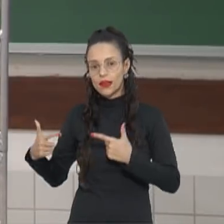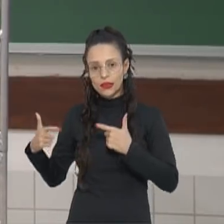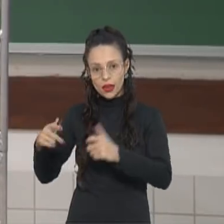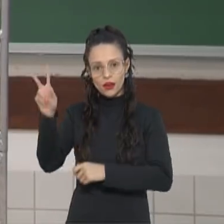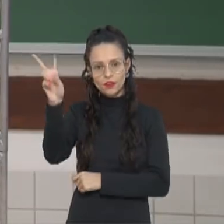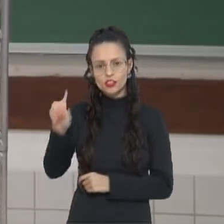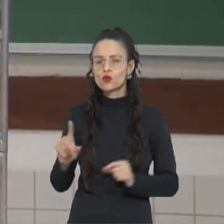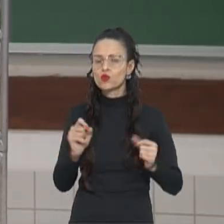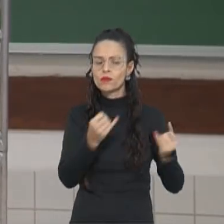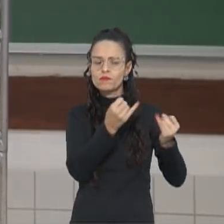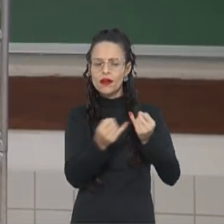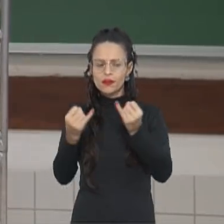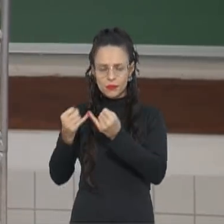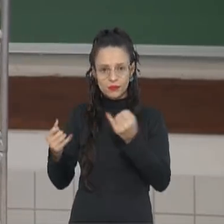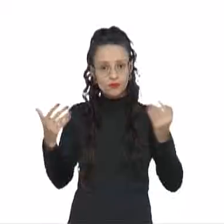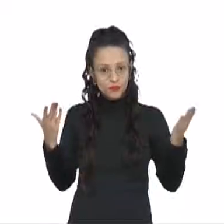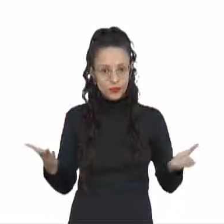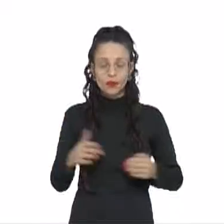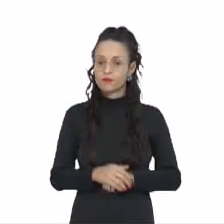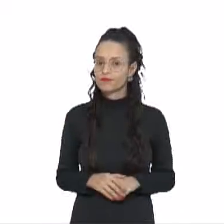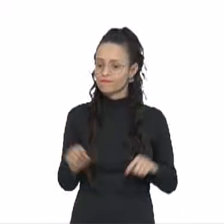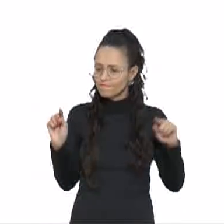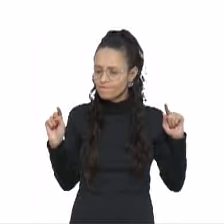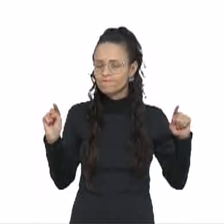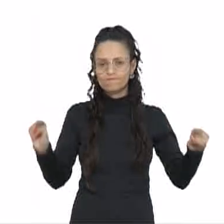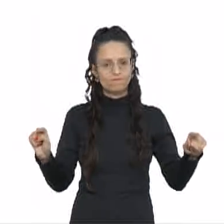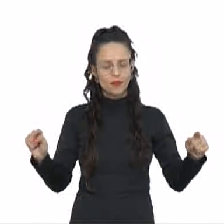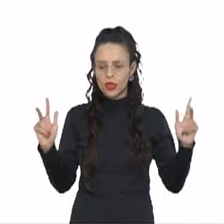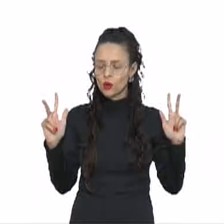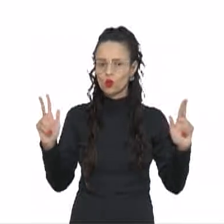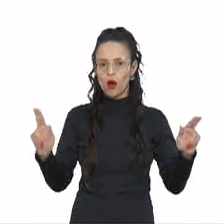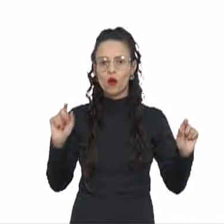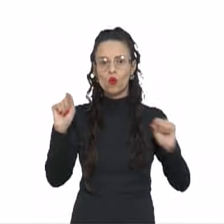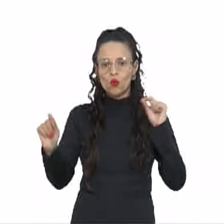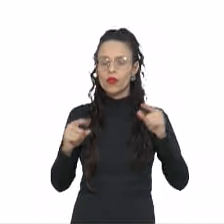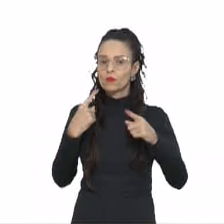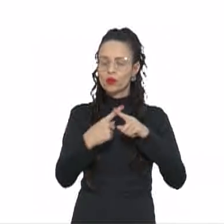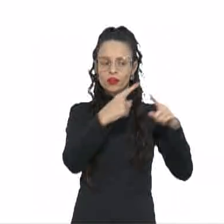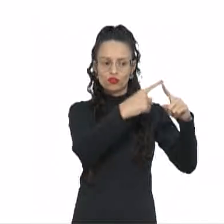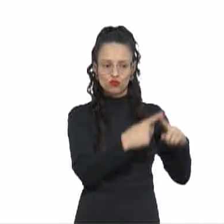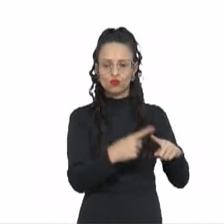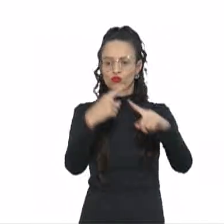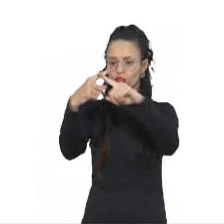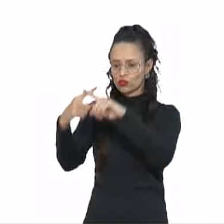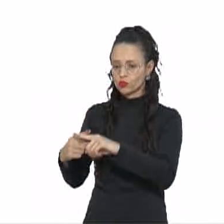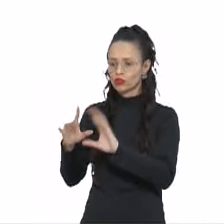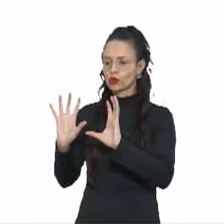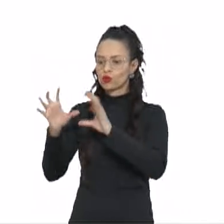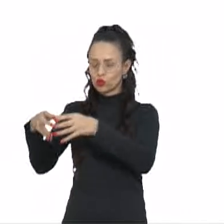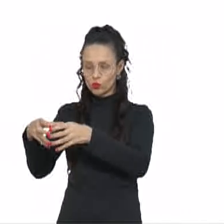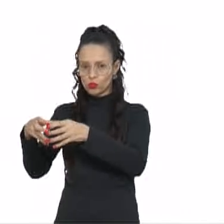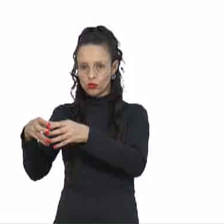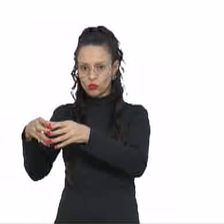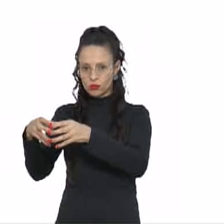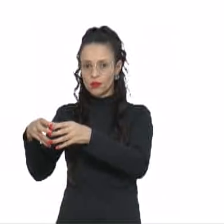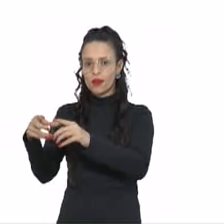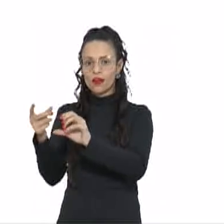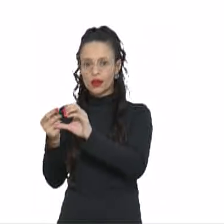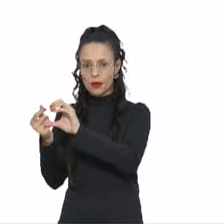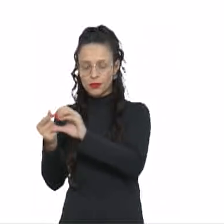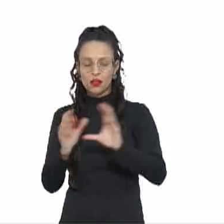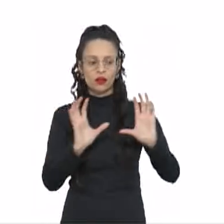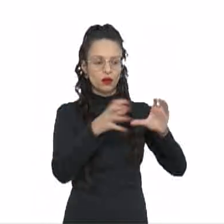de hoje. Vamos lá. Ambas resultaram de disputas entre grupos socialistas e